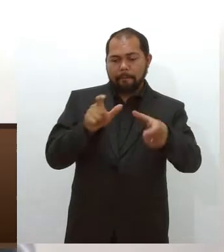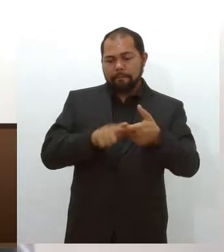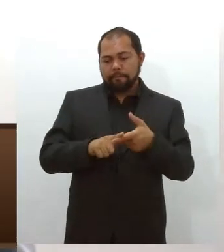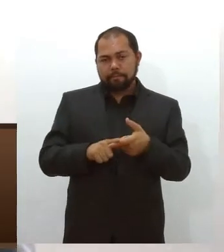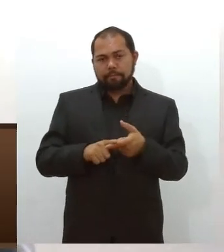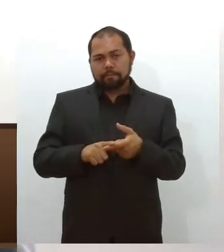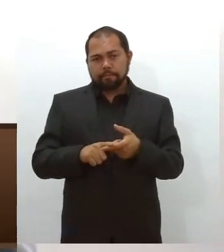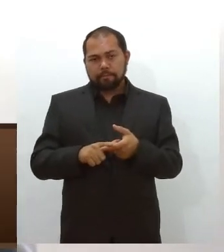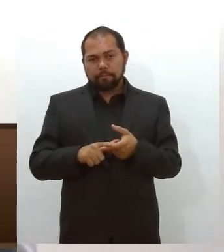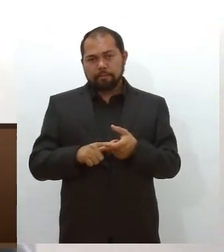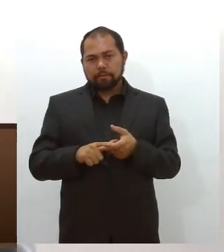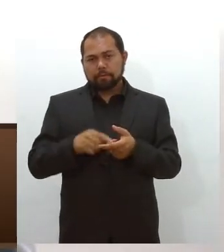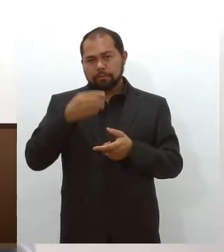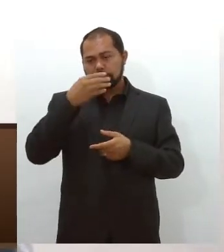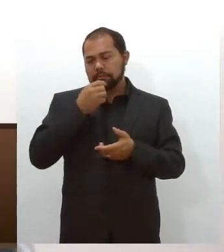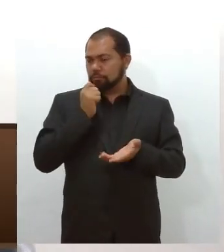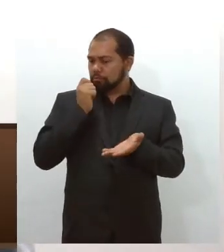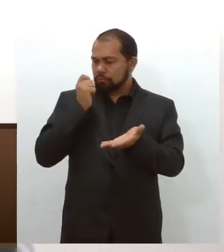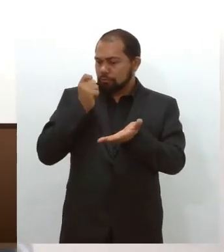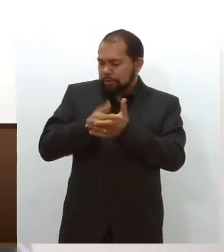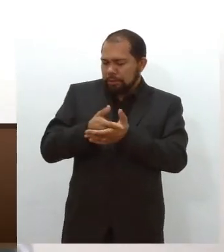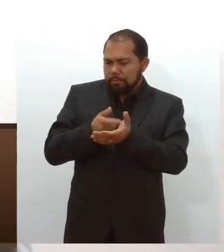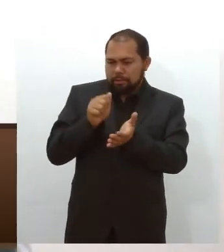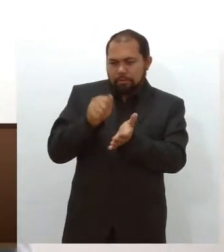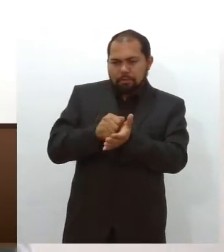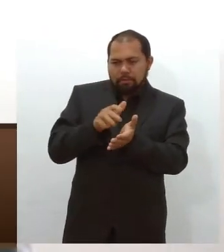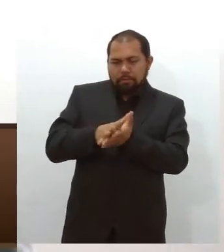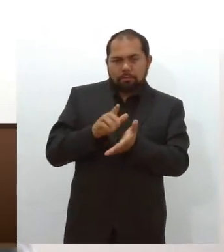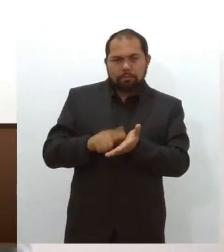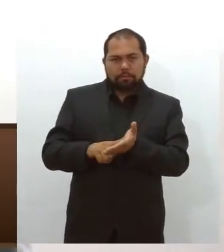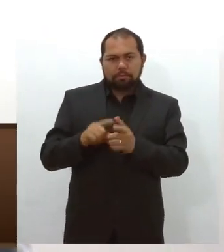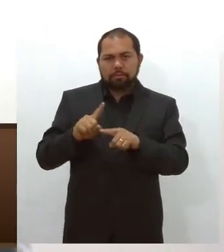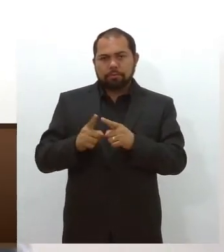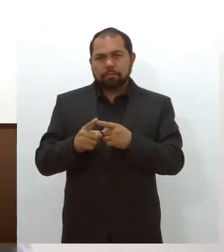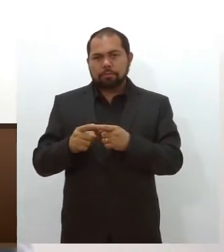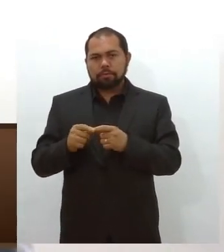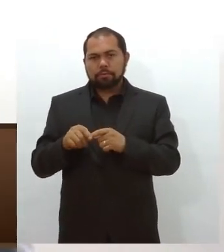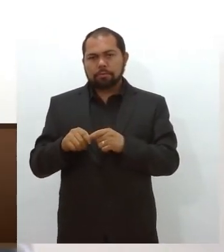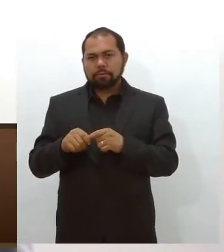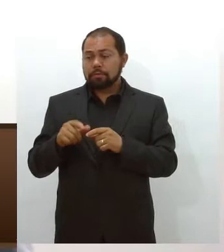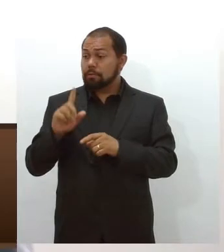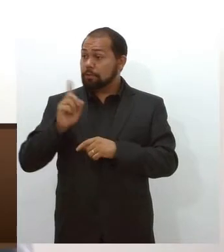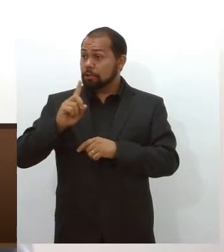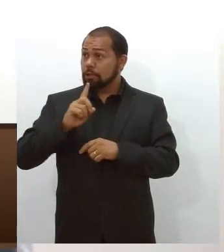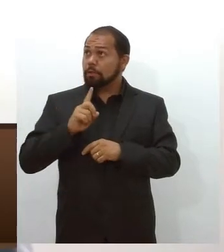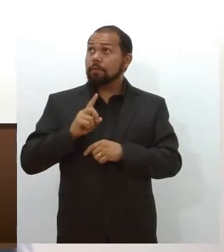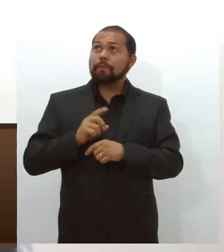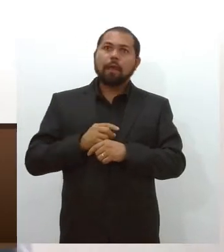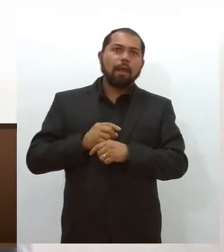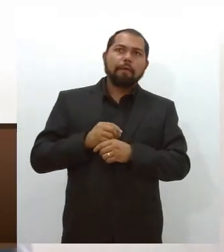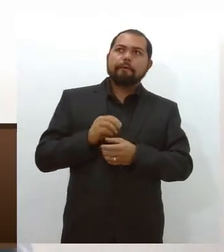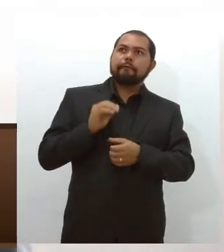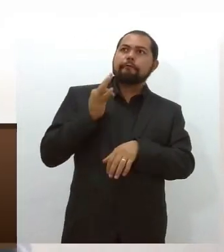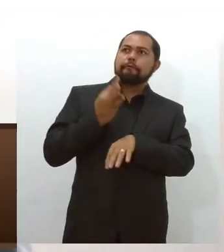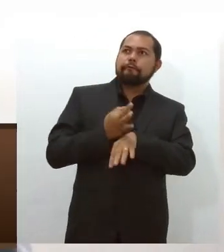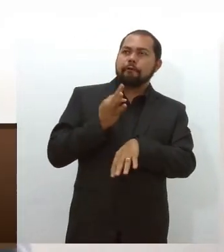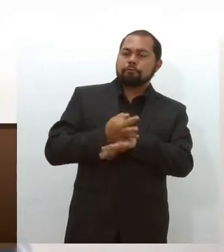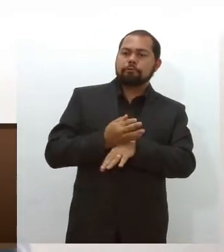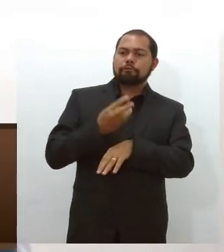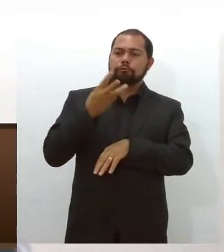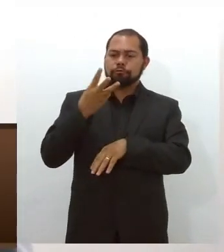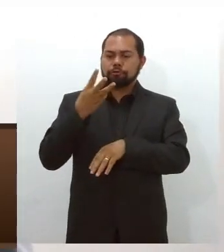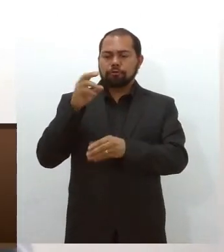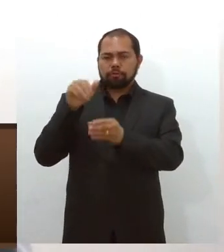não votaram, mas não deixaram de votar em 3 eleições consecutivas. Se não deixaram de votar em